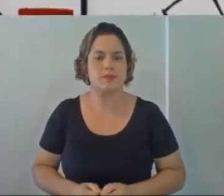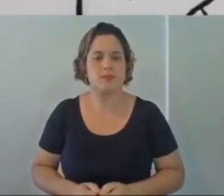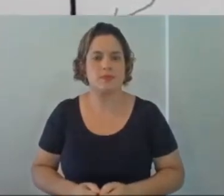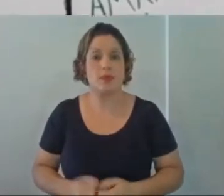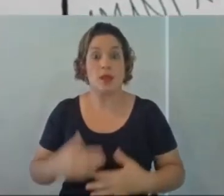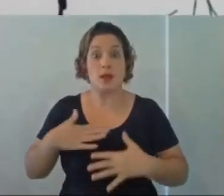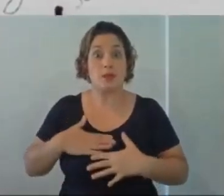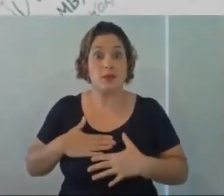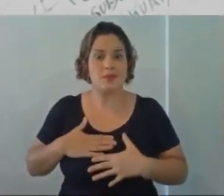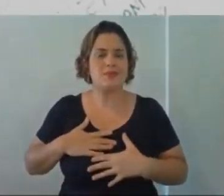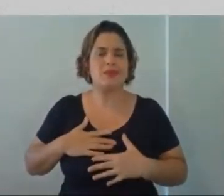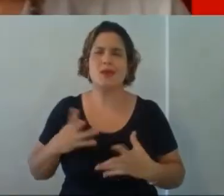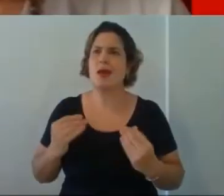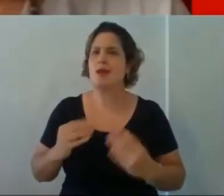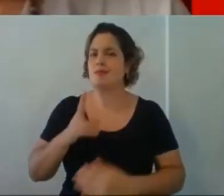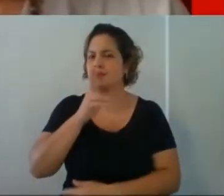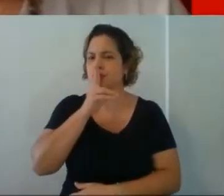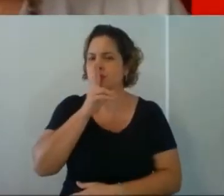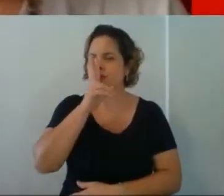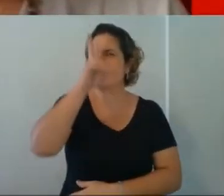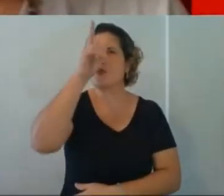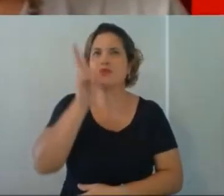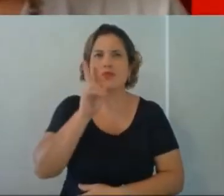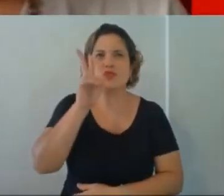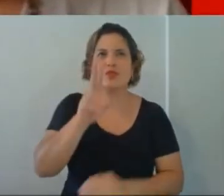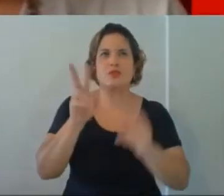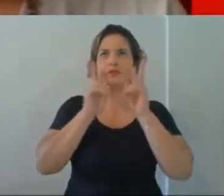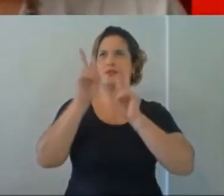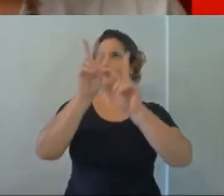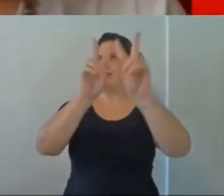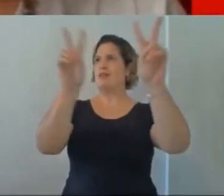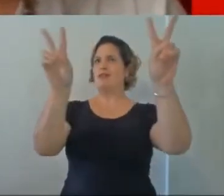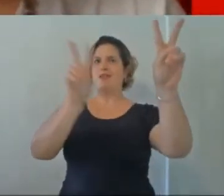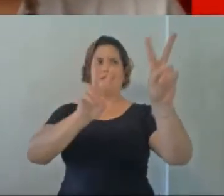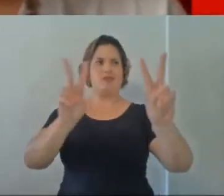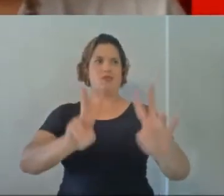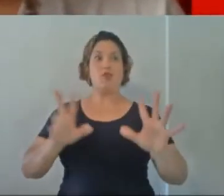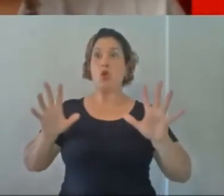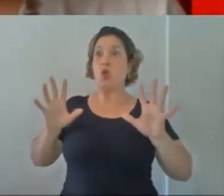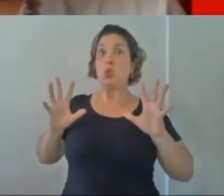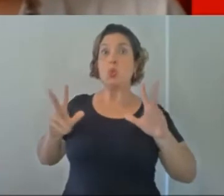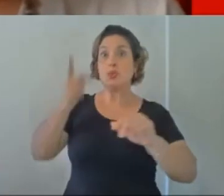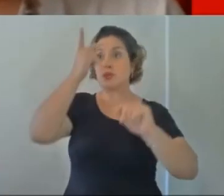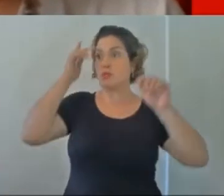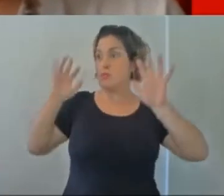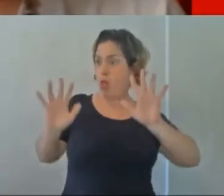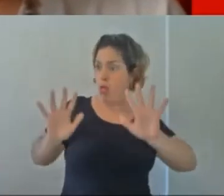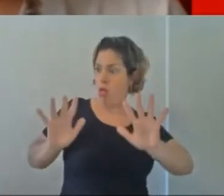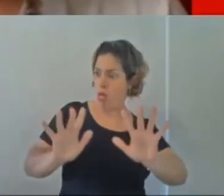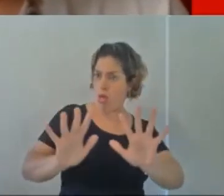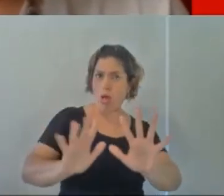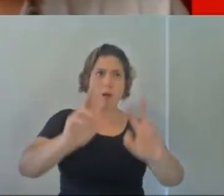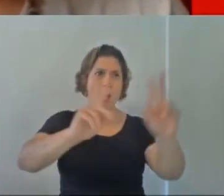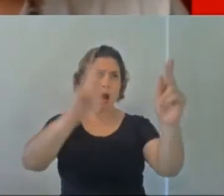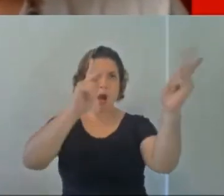forte quando a gente vê um mural sendo produzido por vários dos artistas indígenas no Paraná,